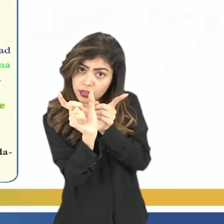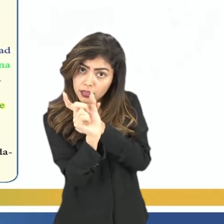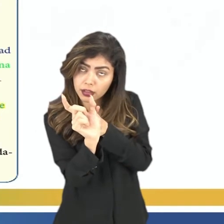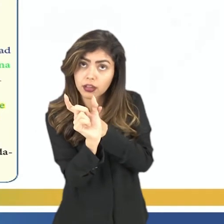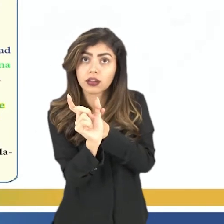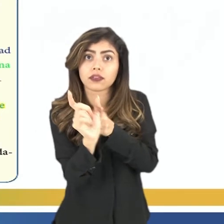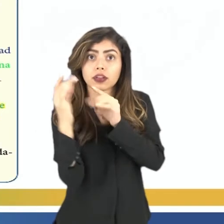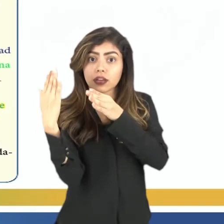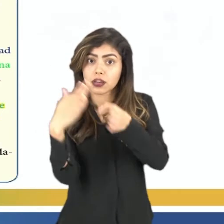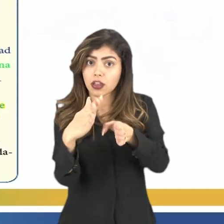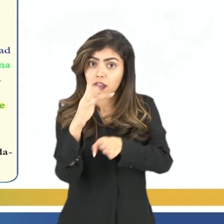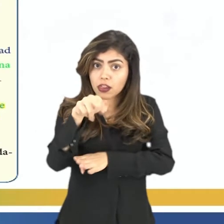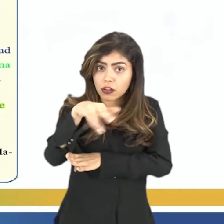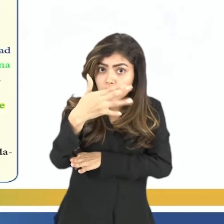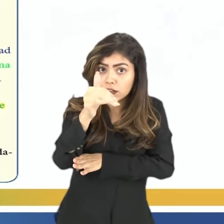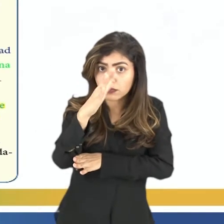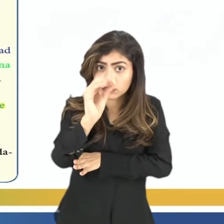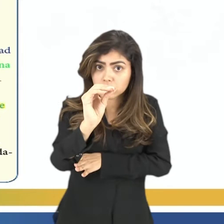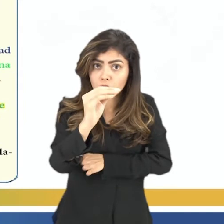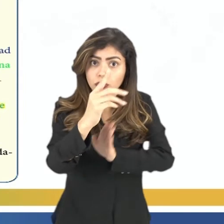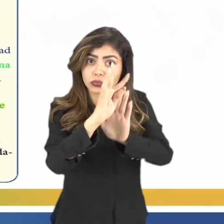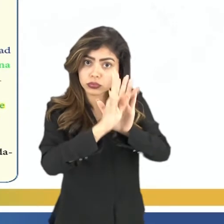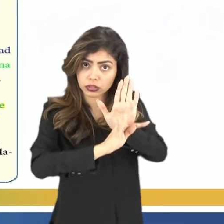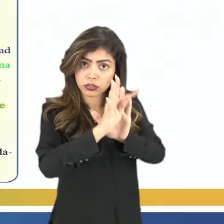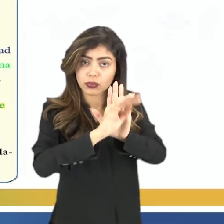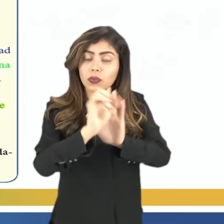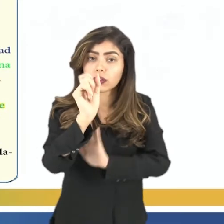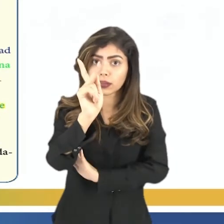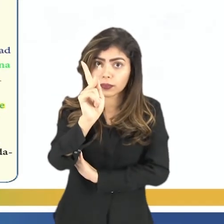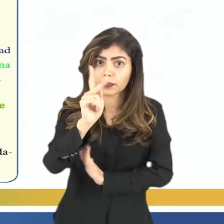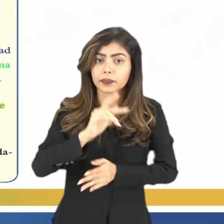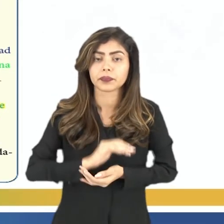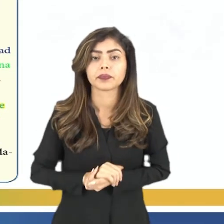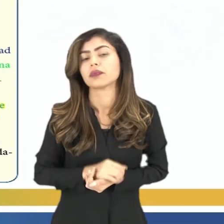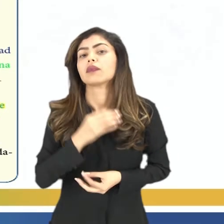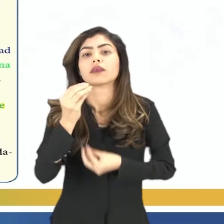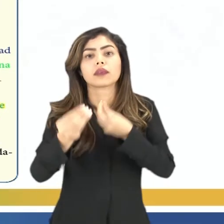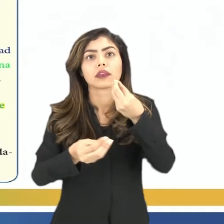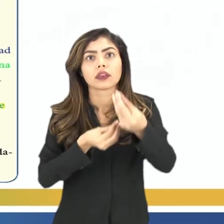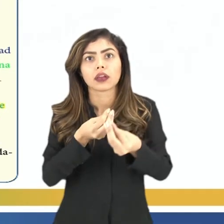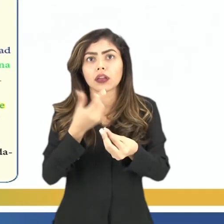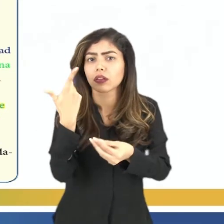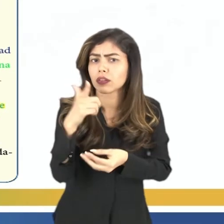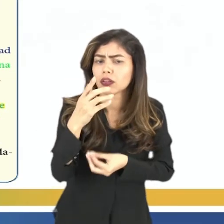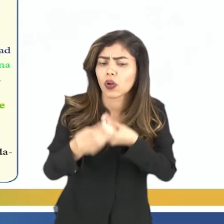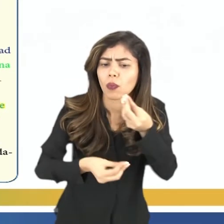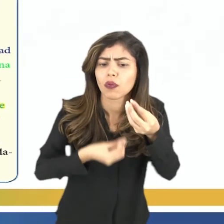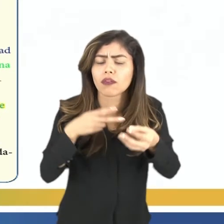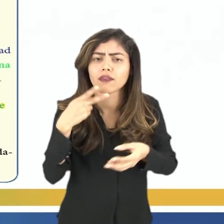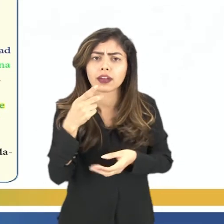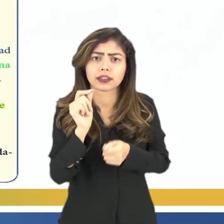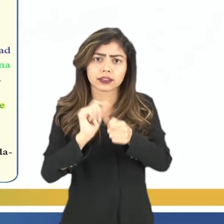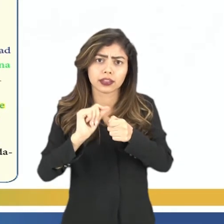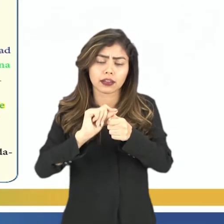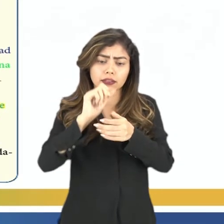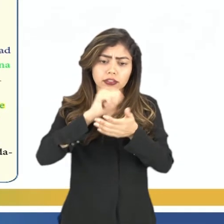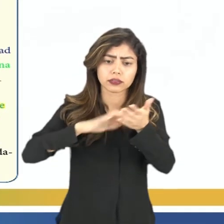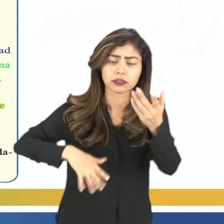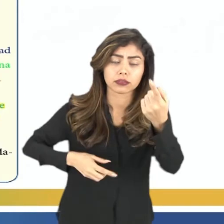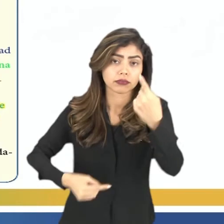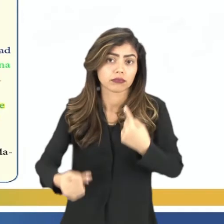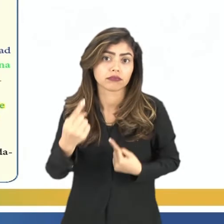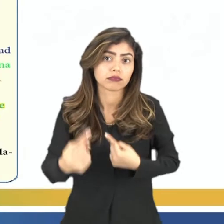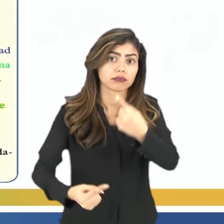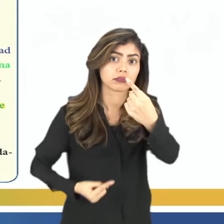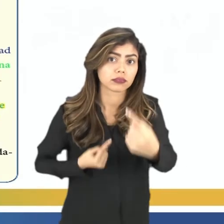uma determinada função no texto, ok? Como nós não temos como fazer uma atividade interativa